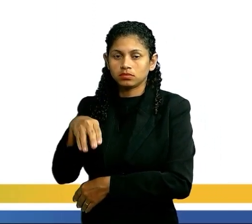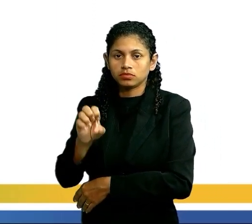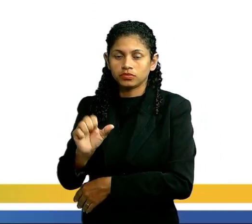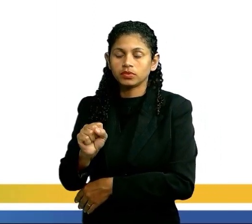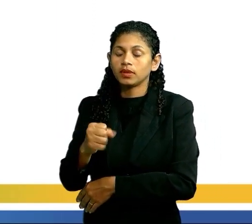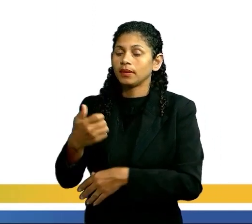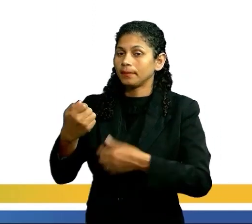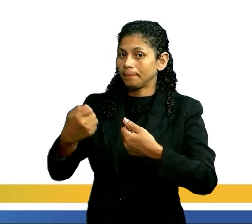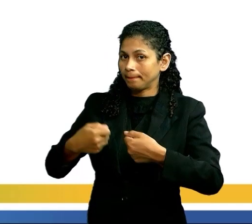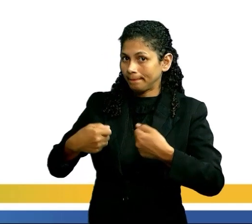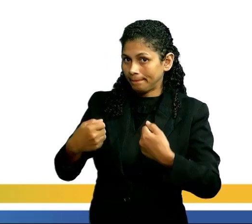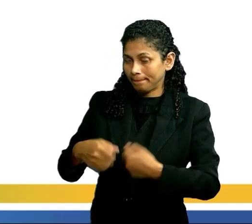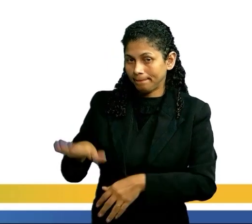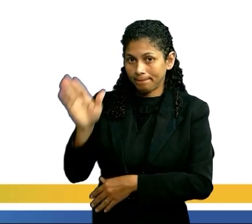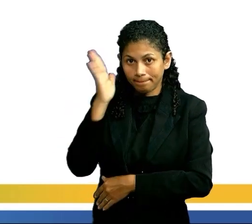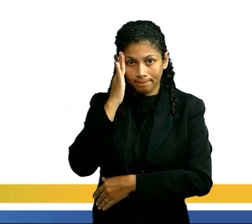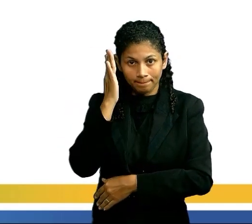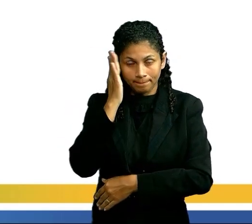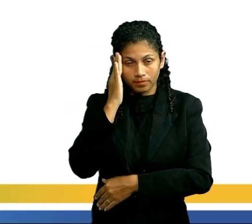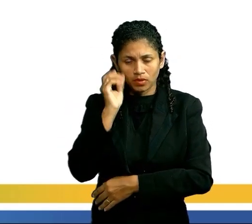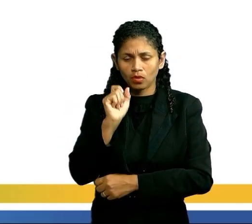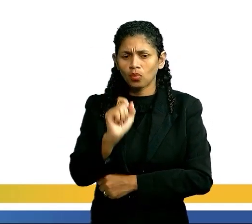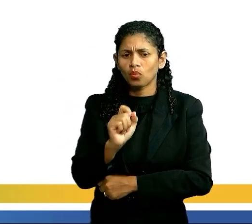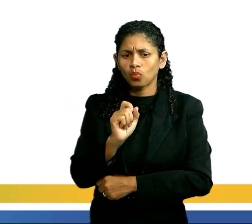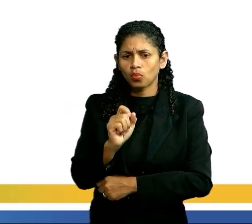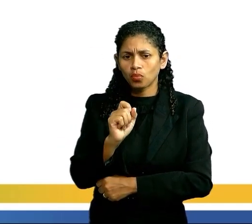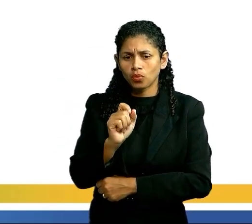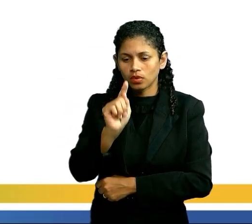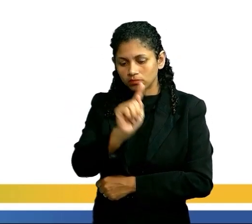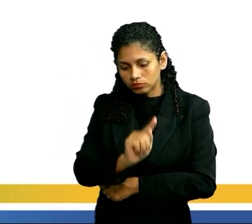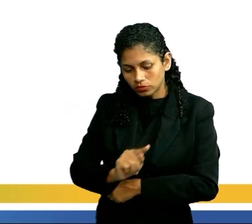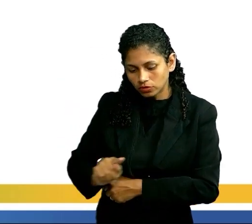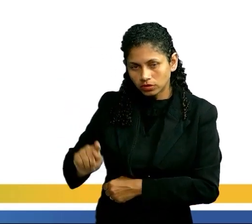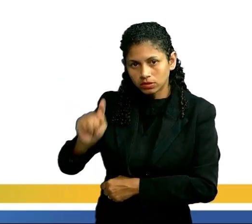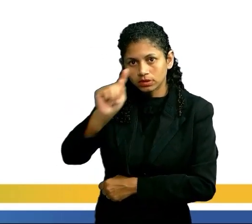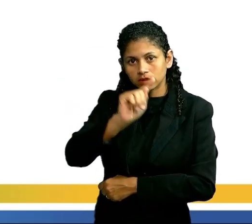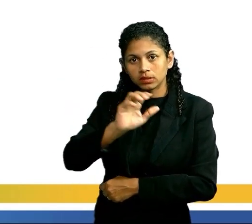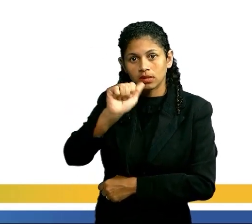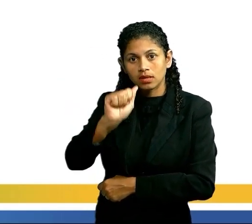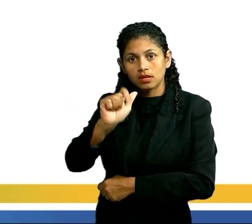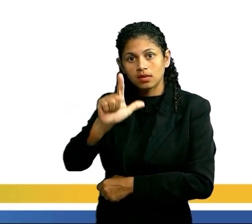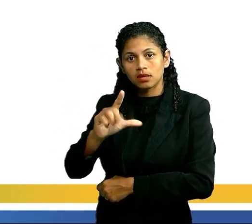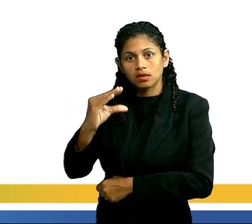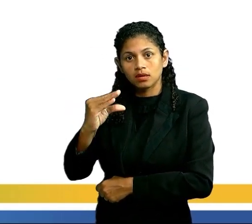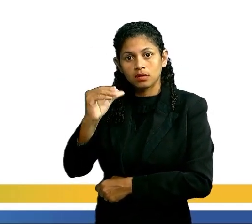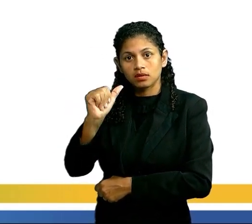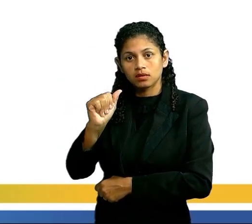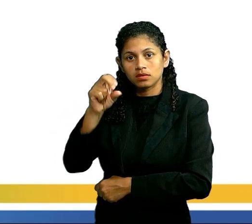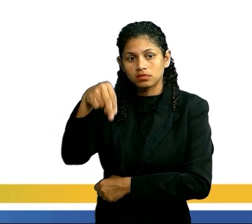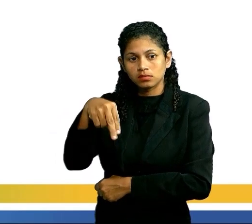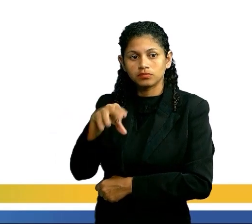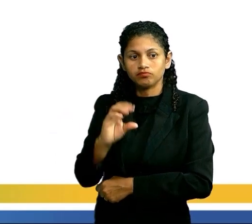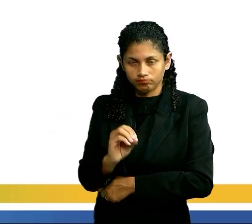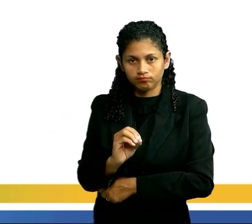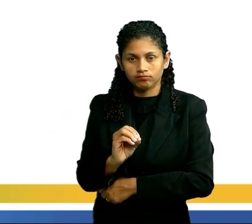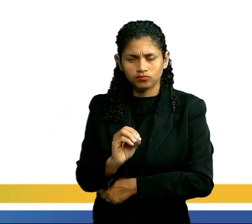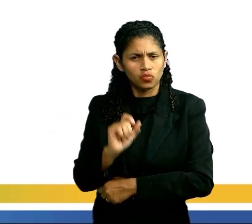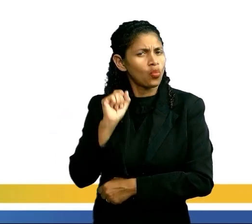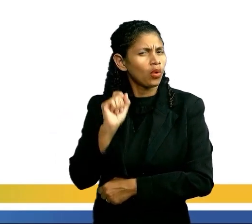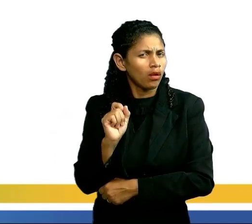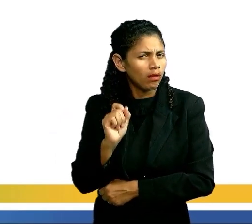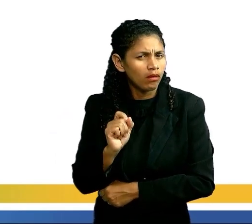tenho que saber o que é ciclo alcano. É um ciclo formado por ligações simples. Então,